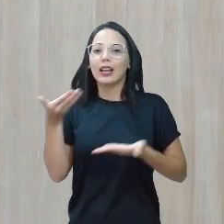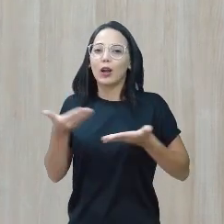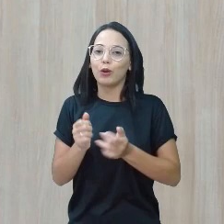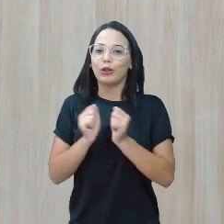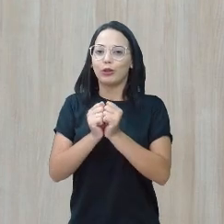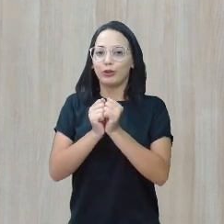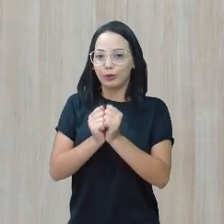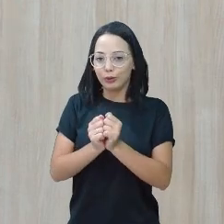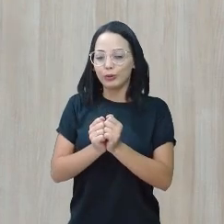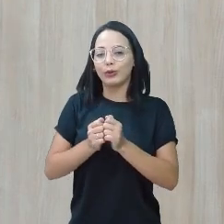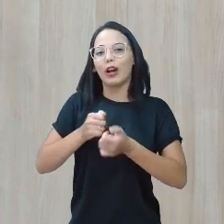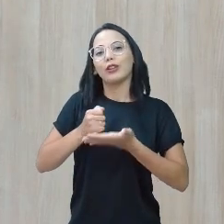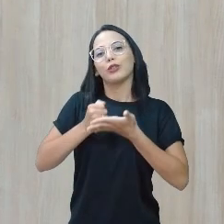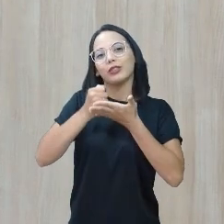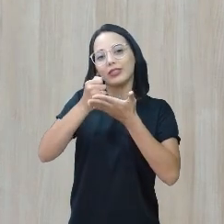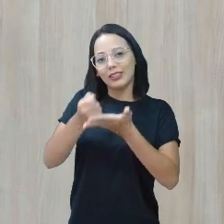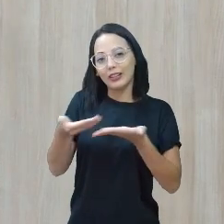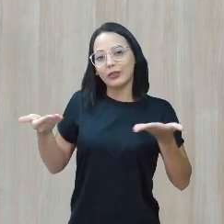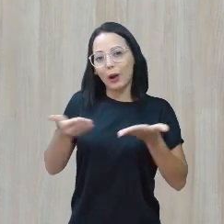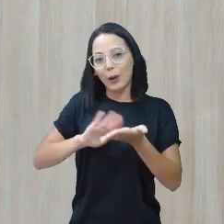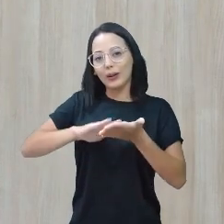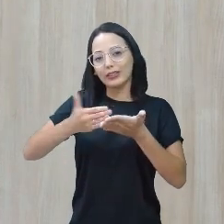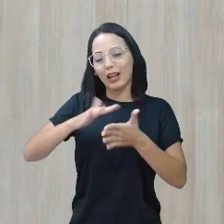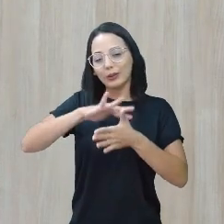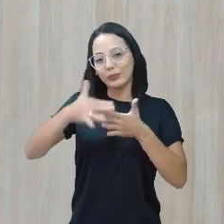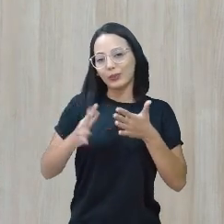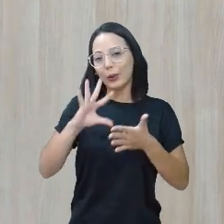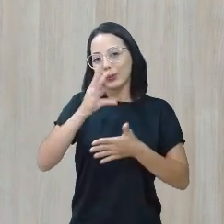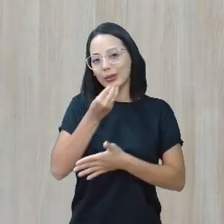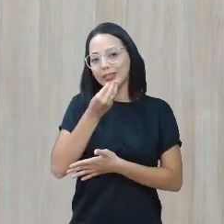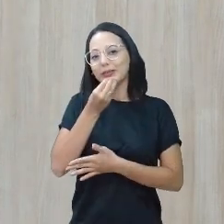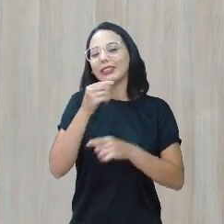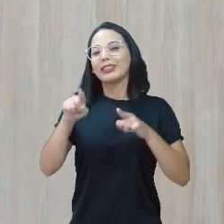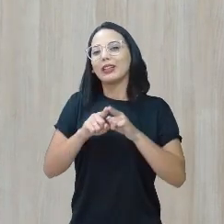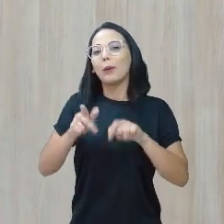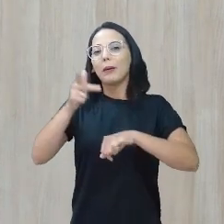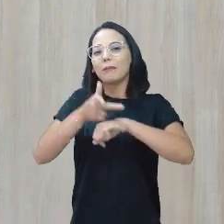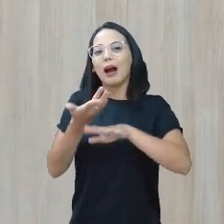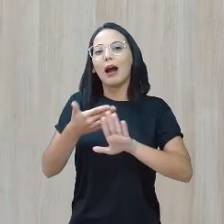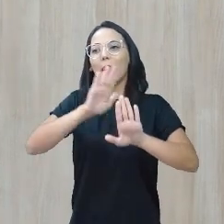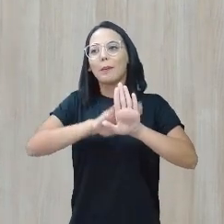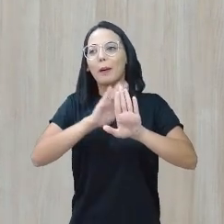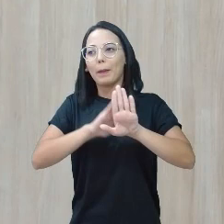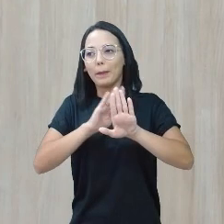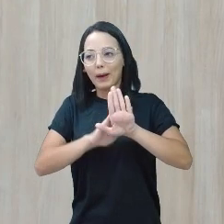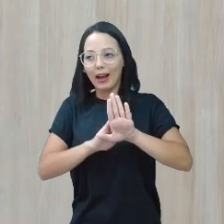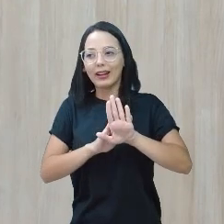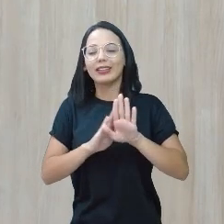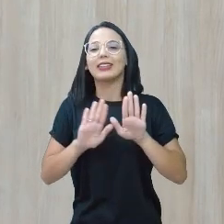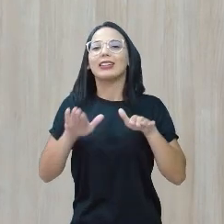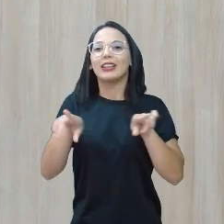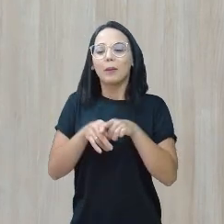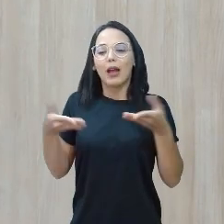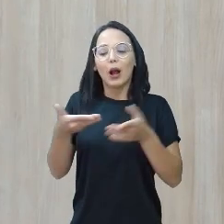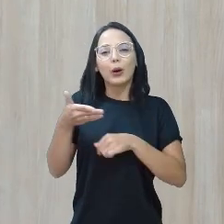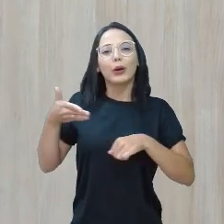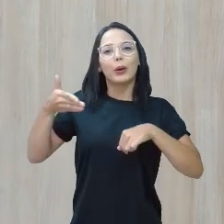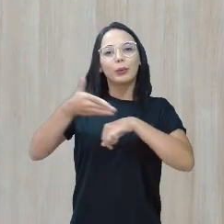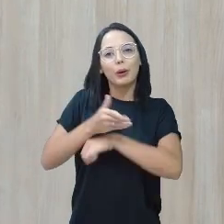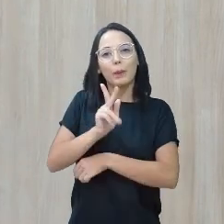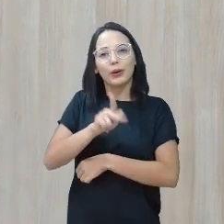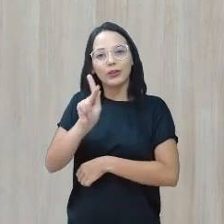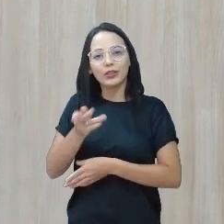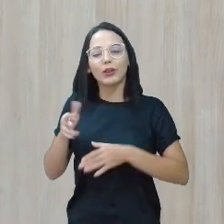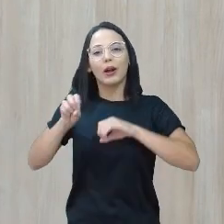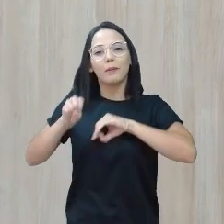junto comigo, me ajudando um pouquinho nessa transmissão de conhecimento, a produção, e ainda tem Yolanda fazendo assim, ó, ela vai entrar aqui já